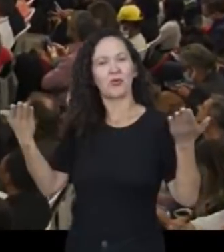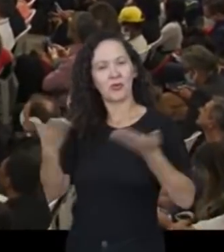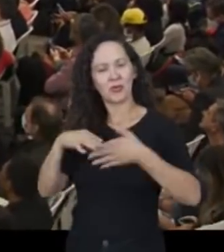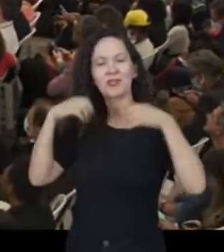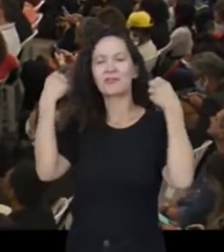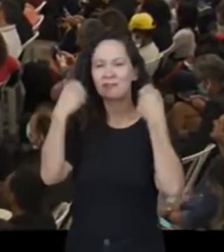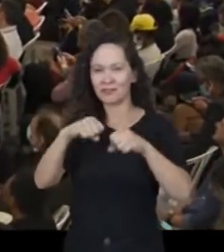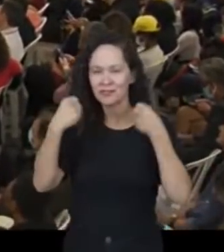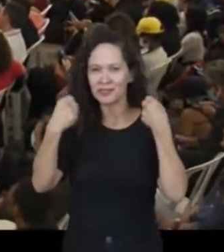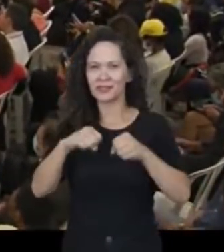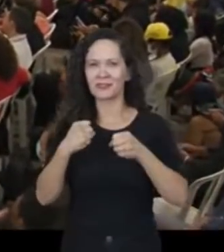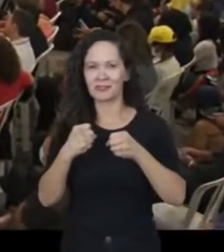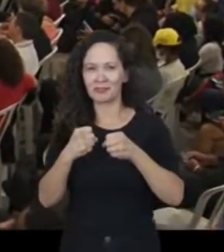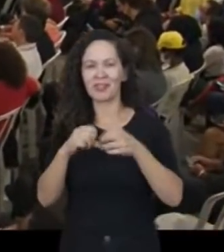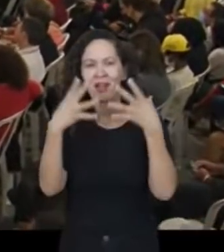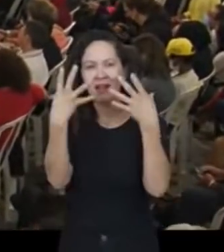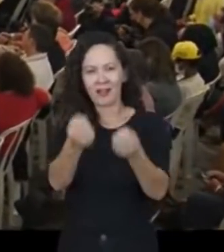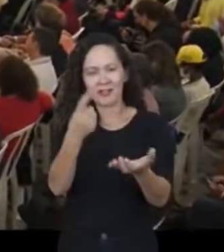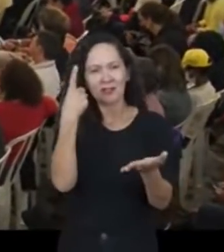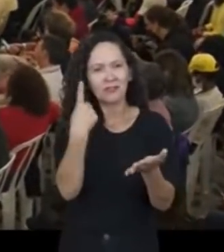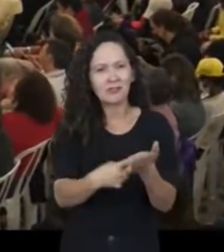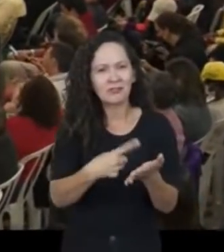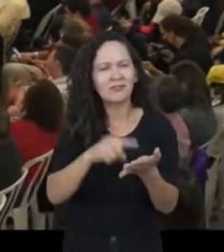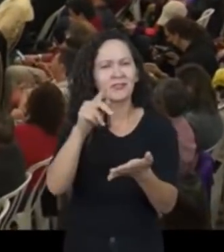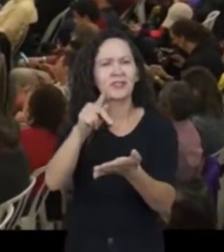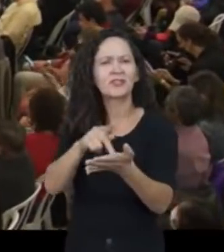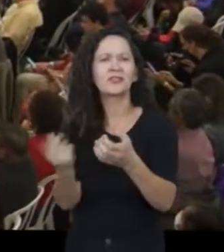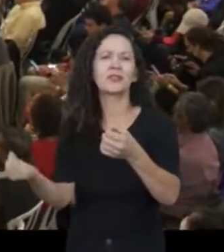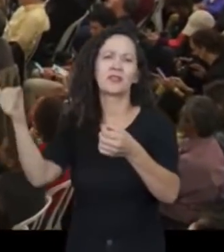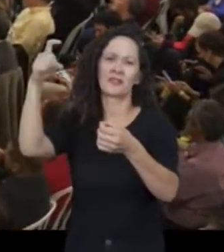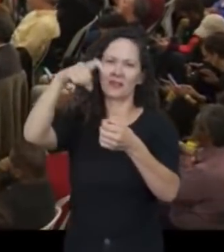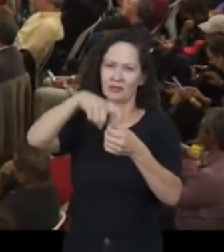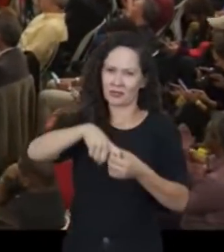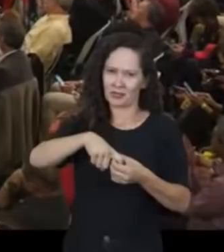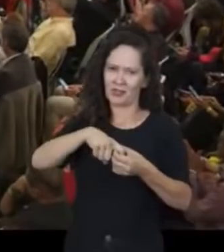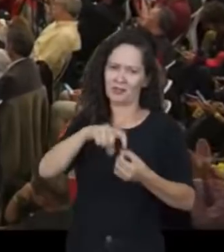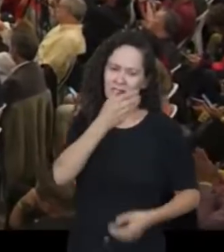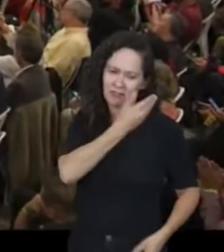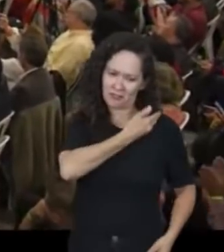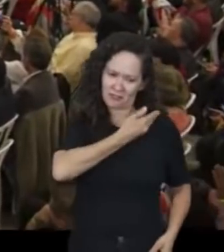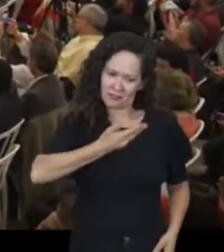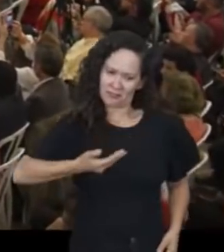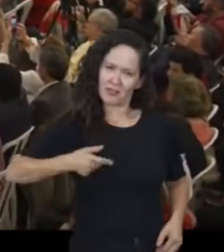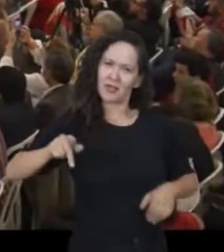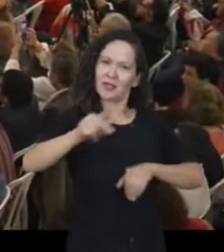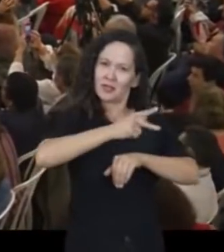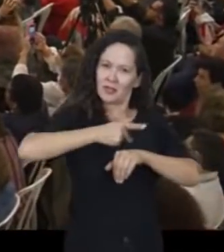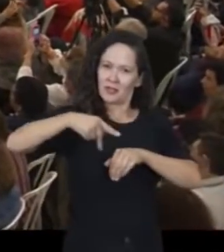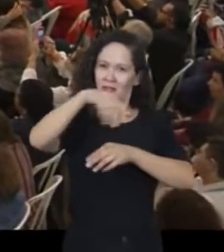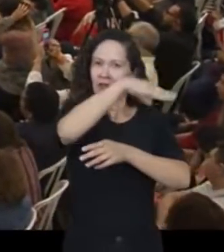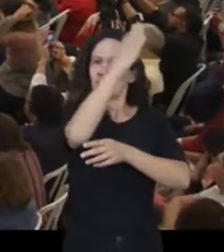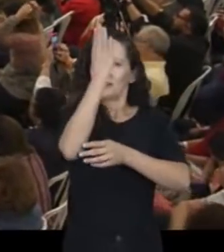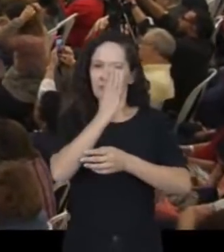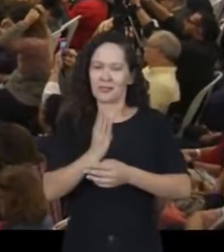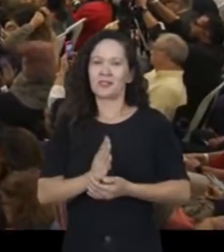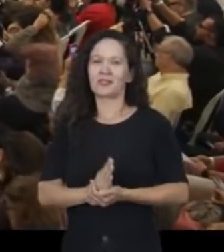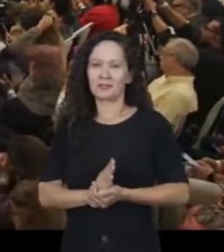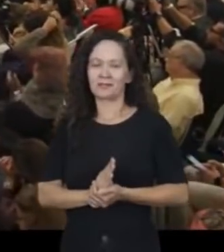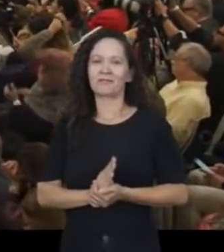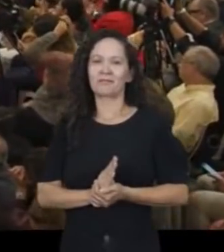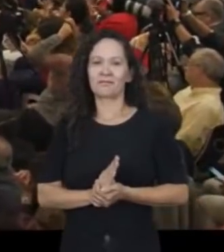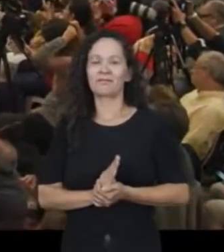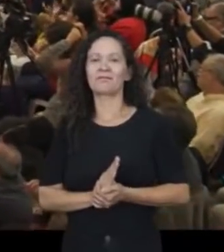Assumir o compromisso de voltarmos a governar esse país e o grave